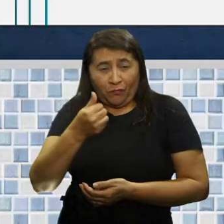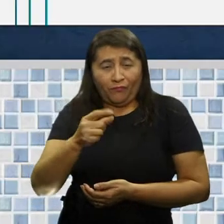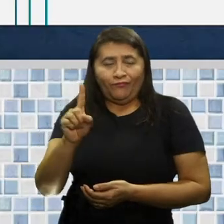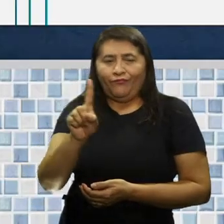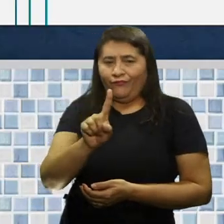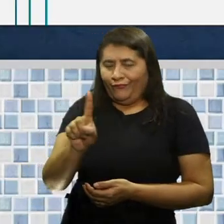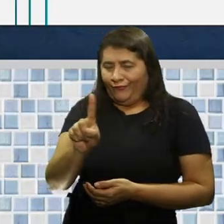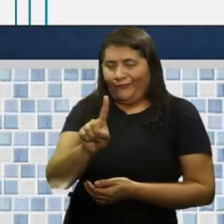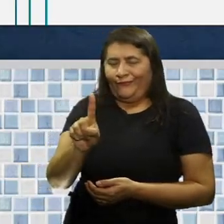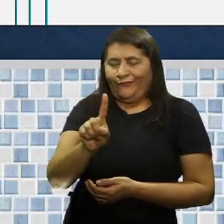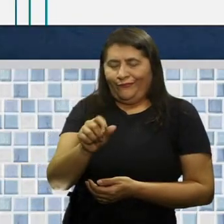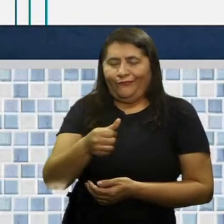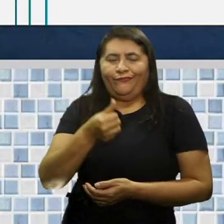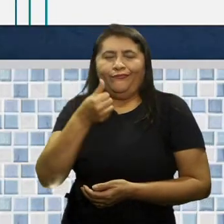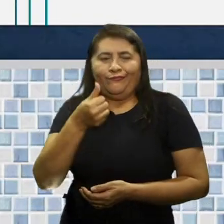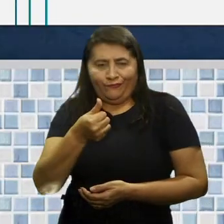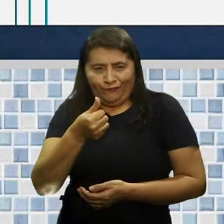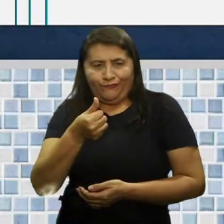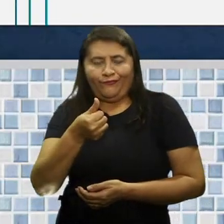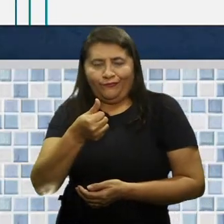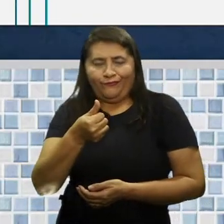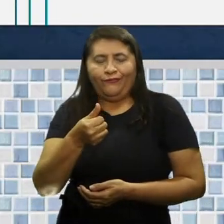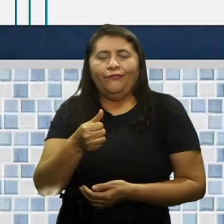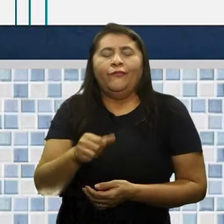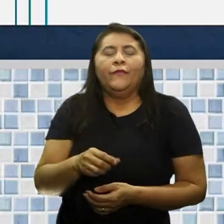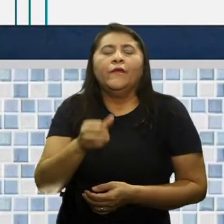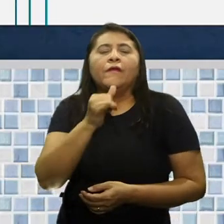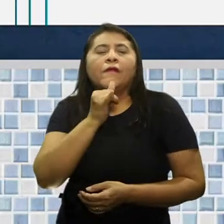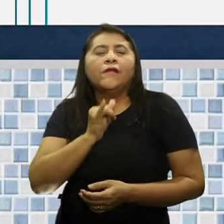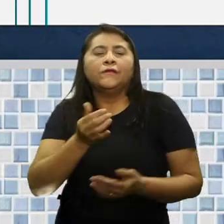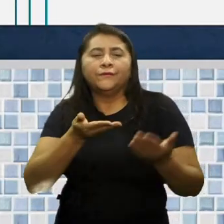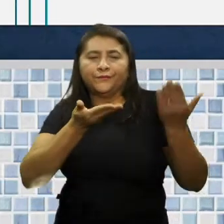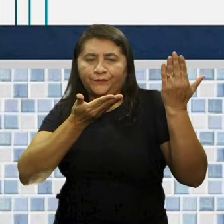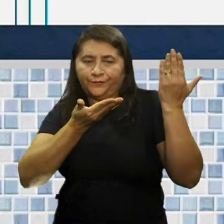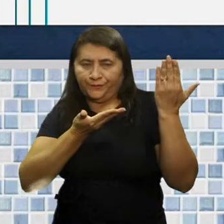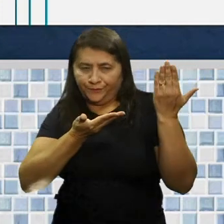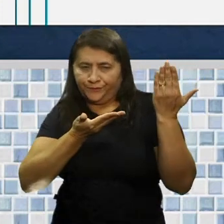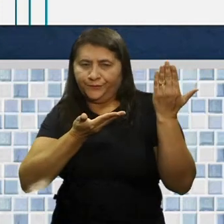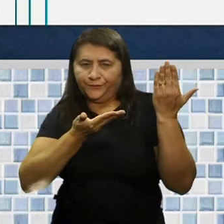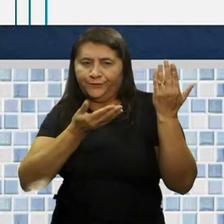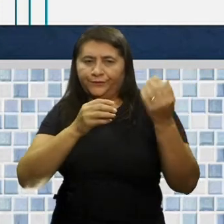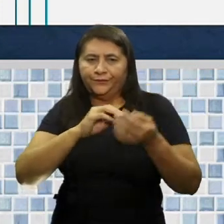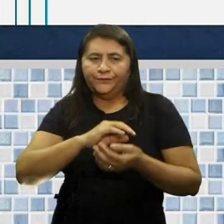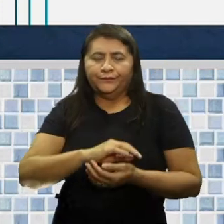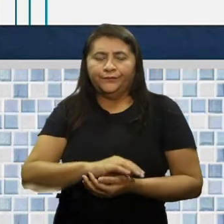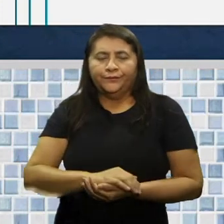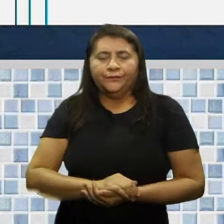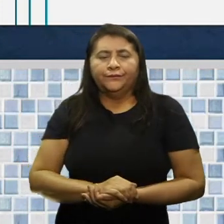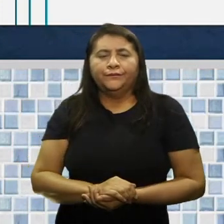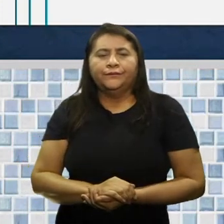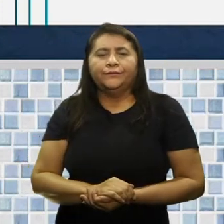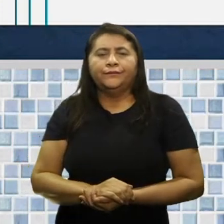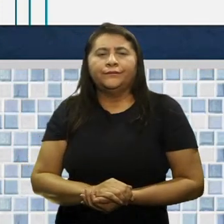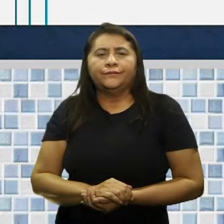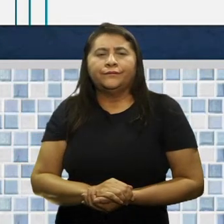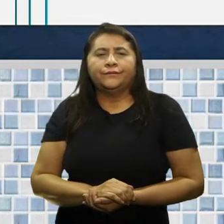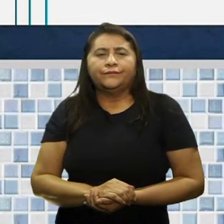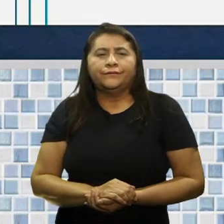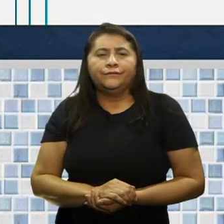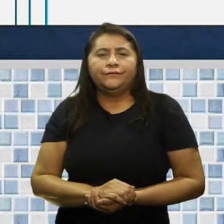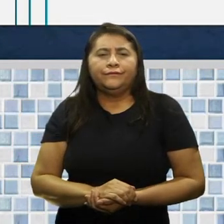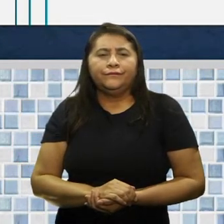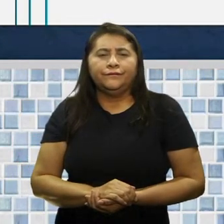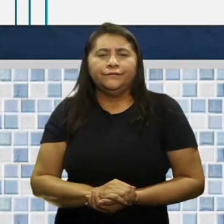negativa. A forma positiva, alguns exemplos. Wash your hands, stay home, wear a mask,